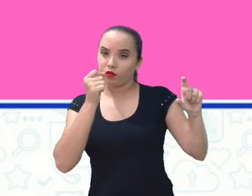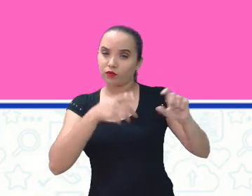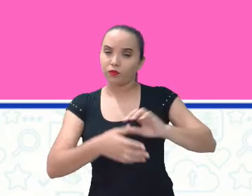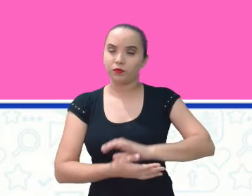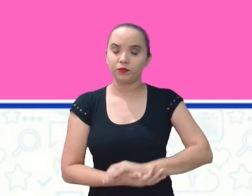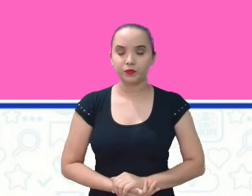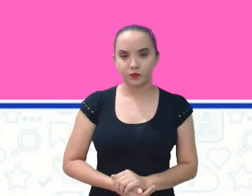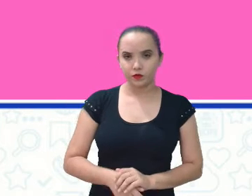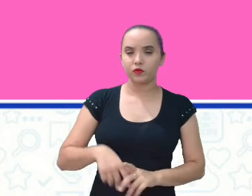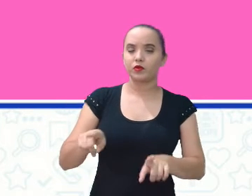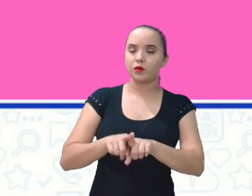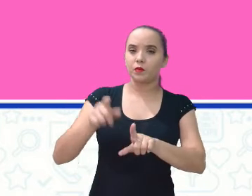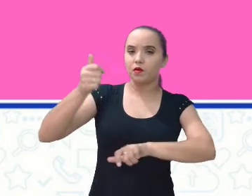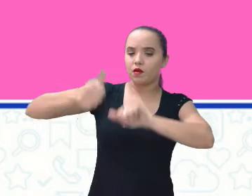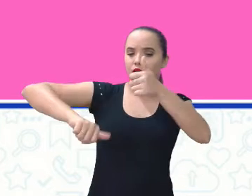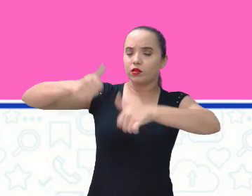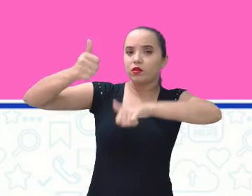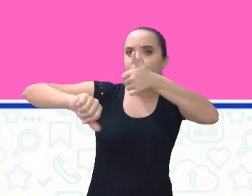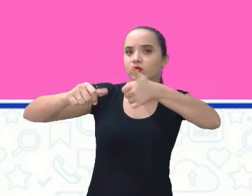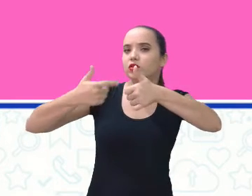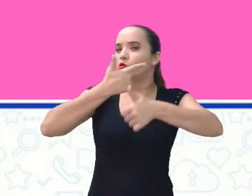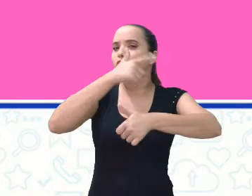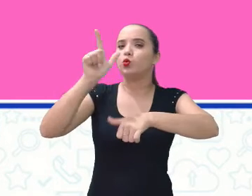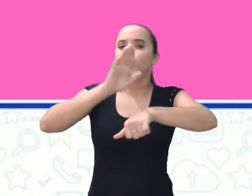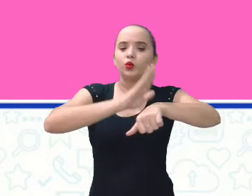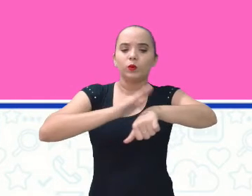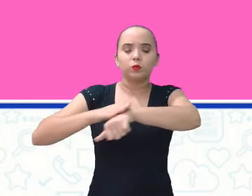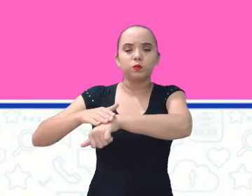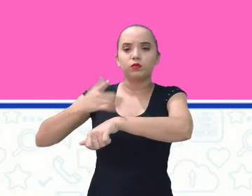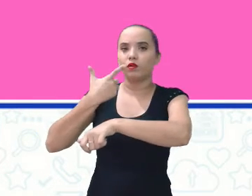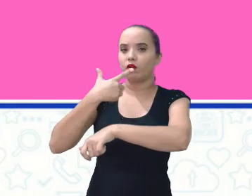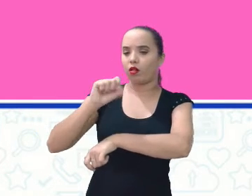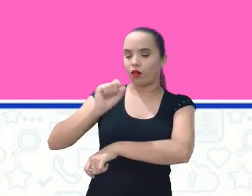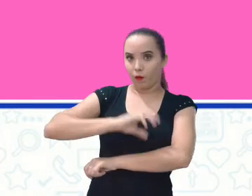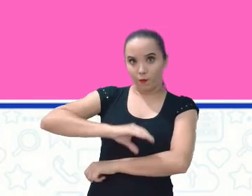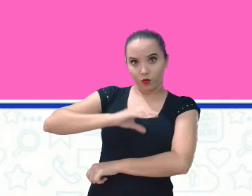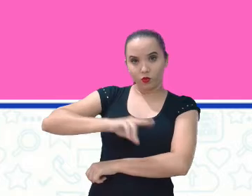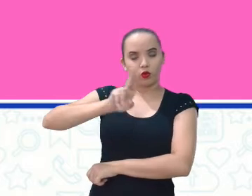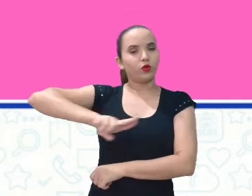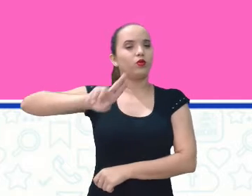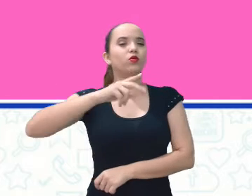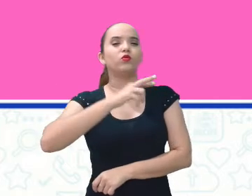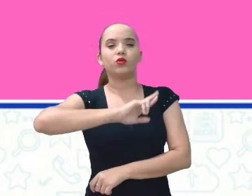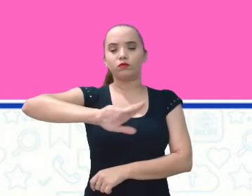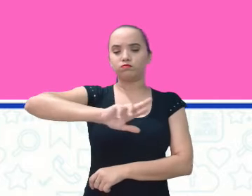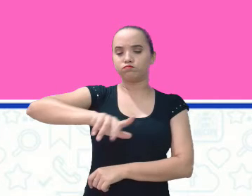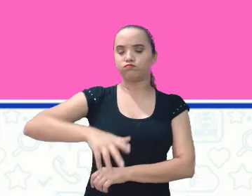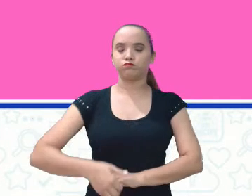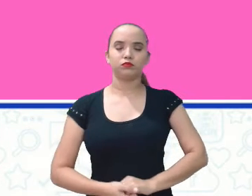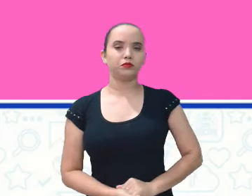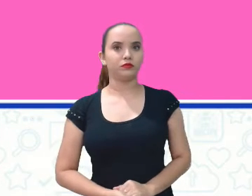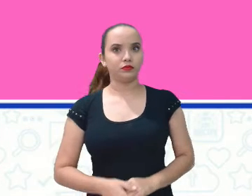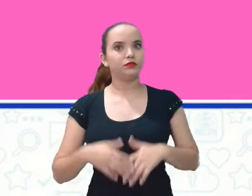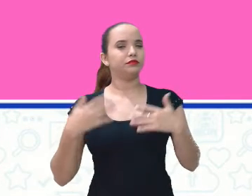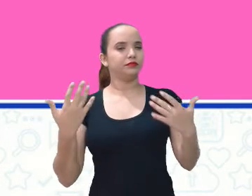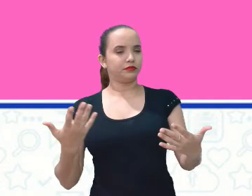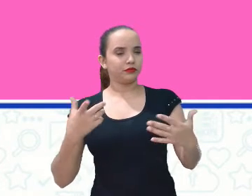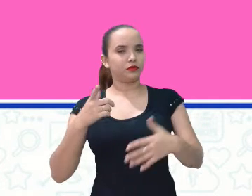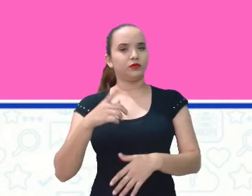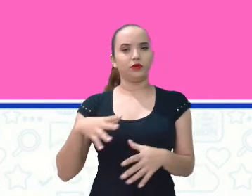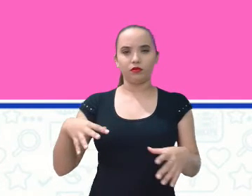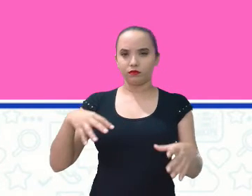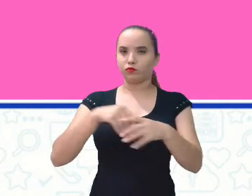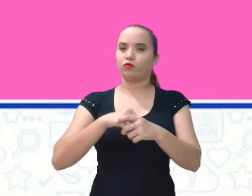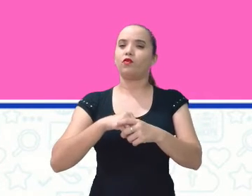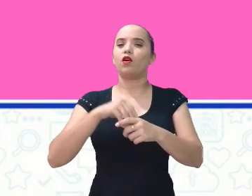outras situações em que a língua portuguesa é utilizada de modos diferentes. E aí entra aqueles